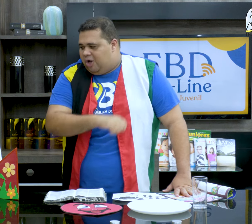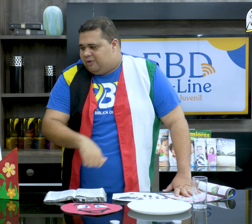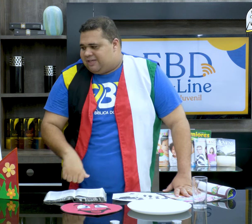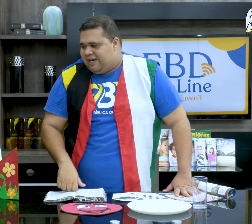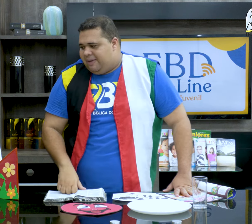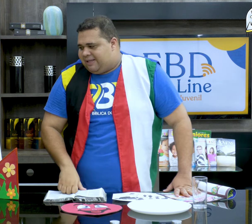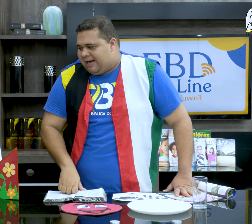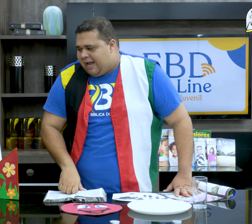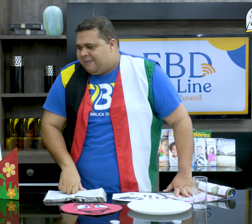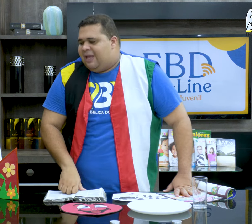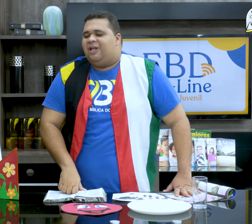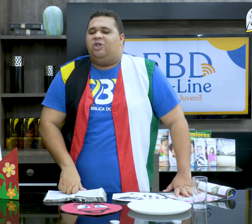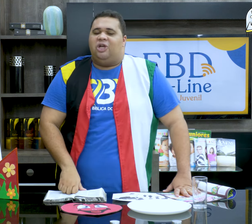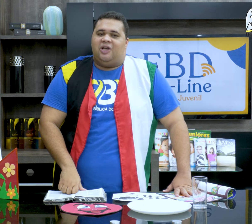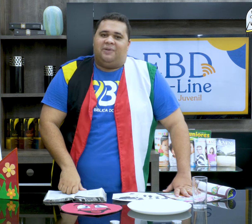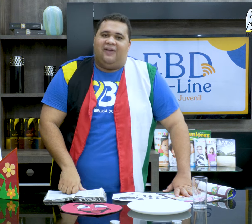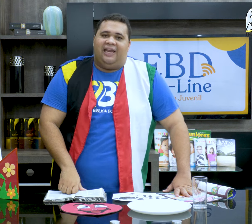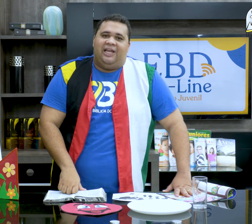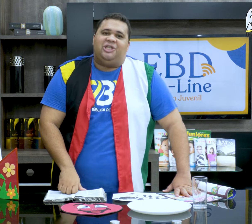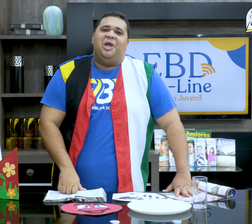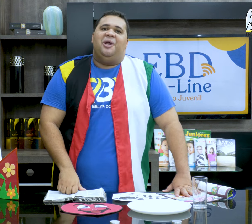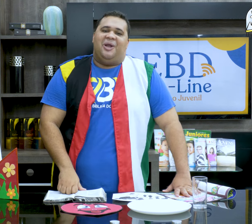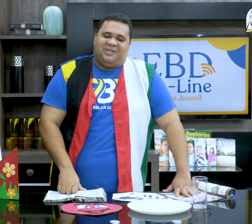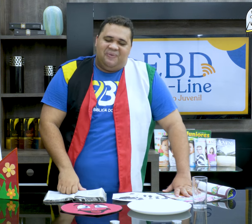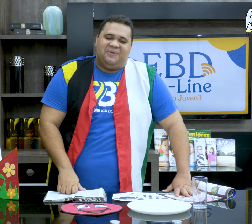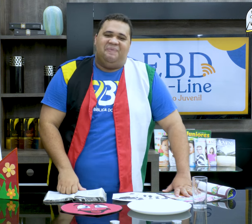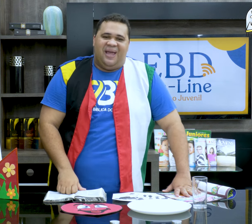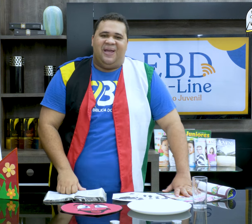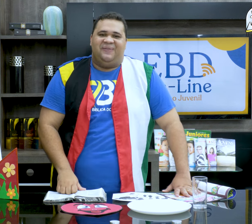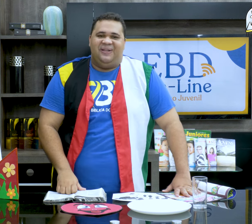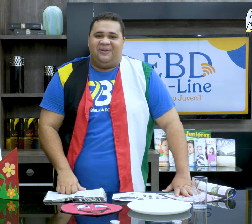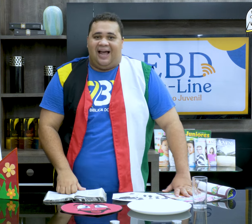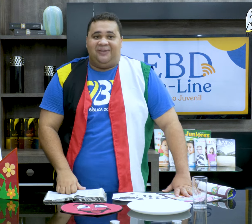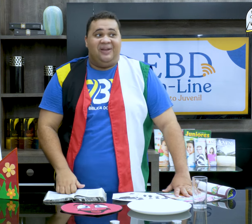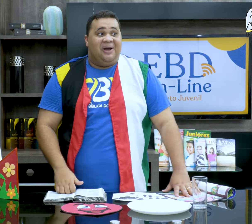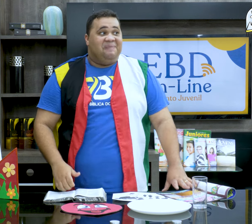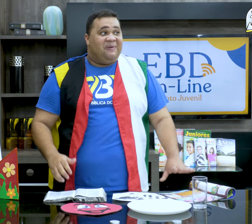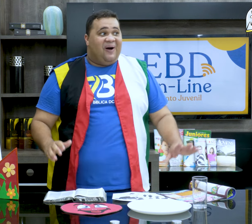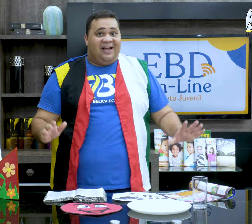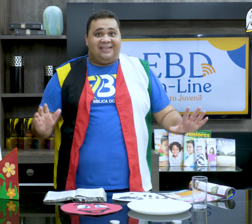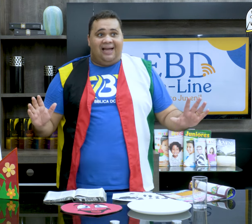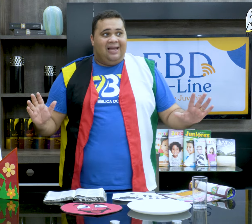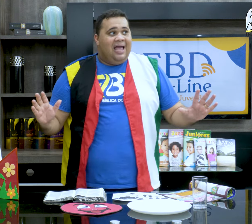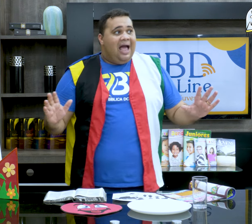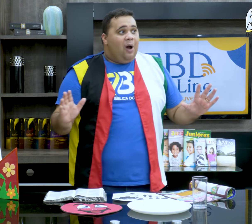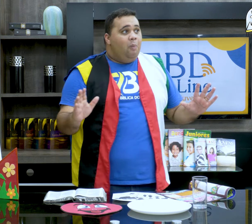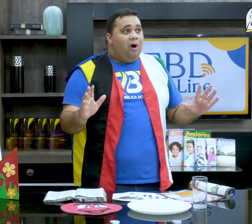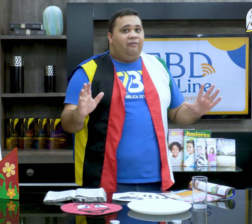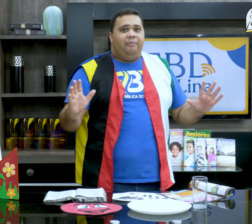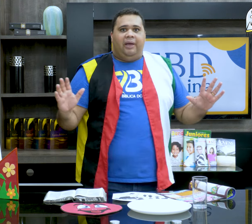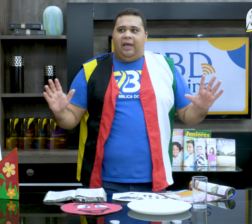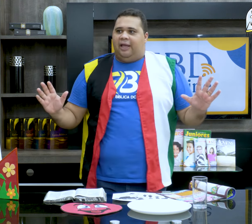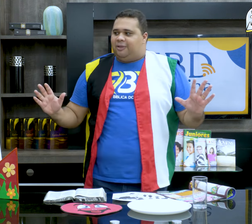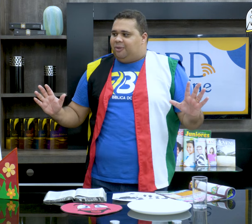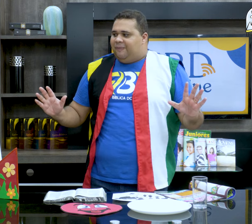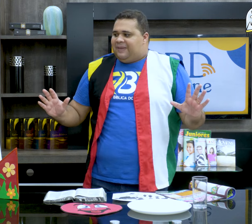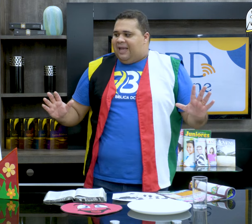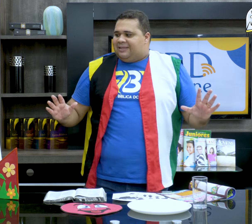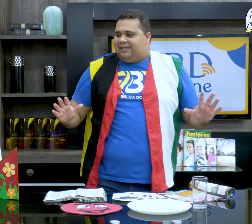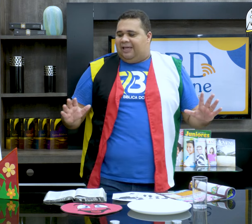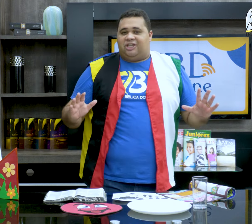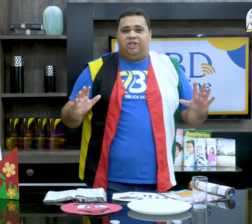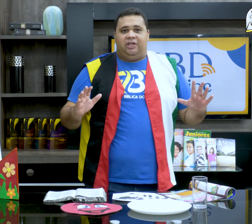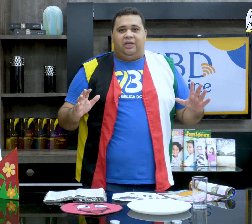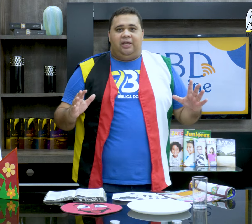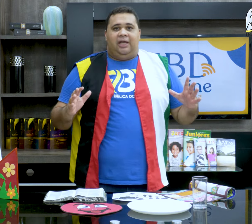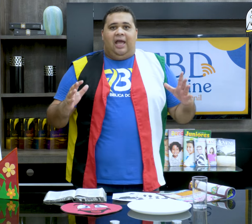Senhor nos alimentará nós somos feliz nós somos bem-aventurados e não importa o movimento